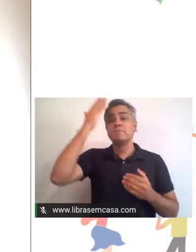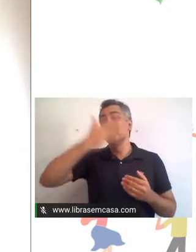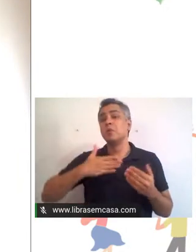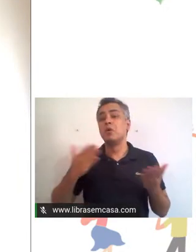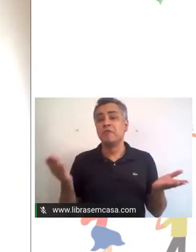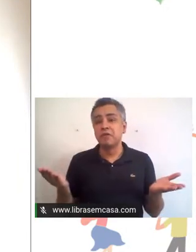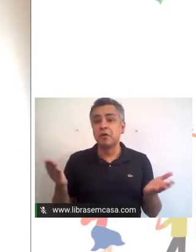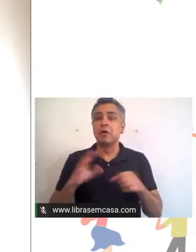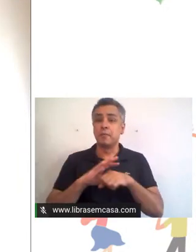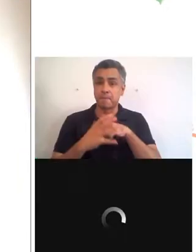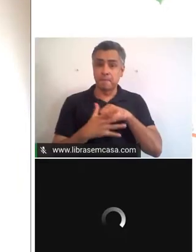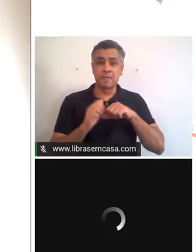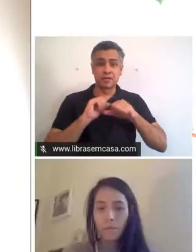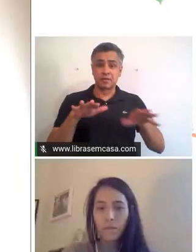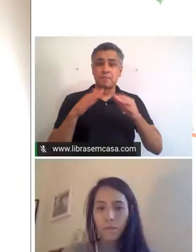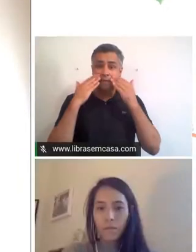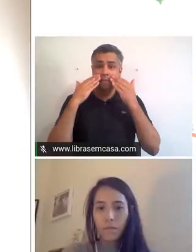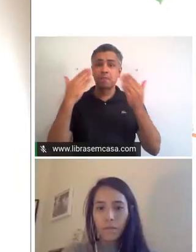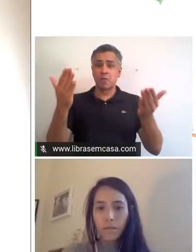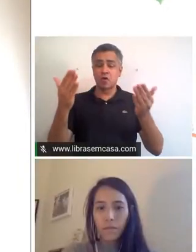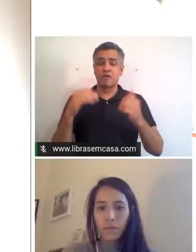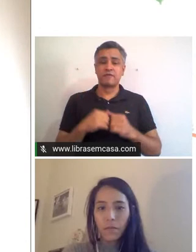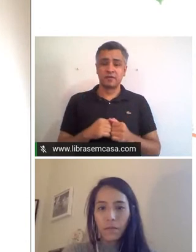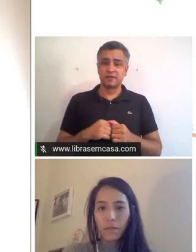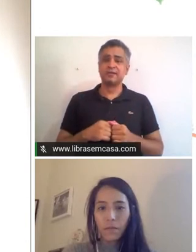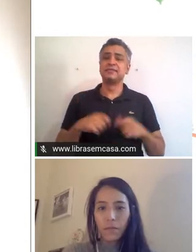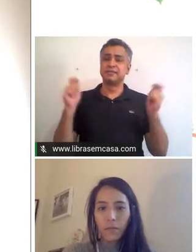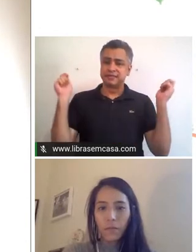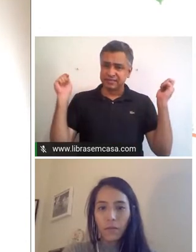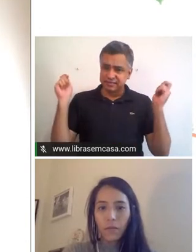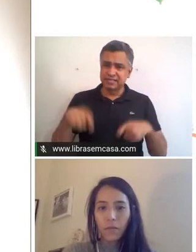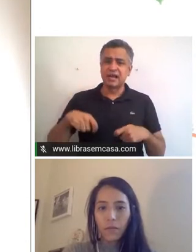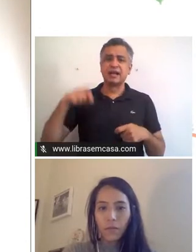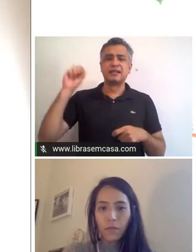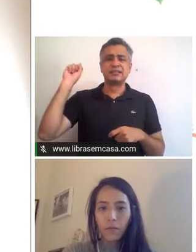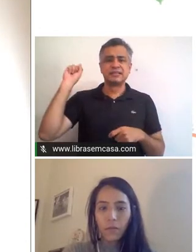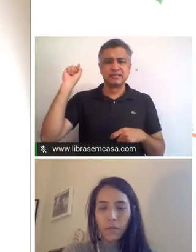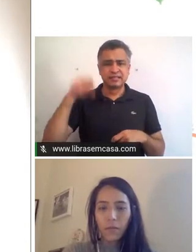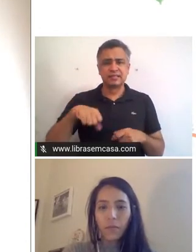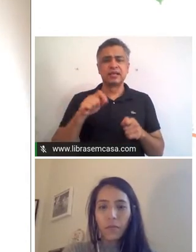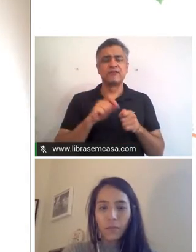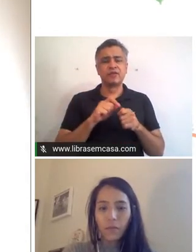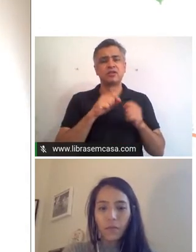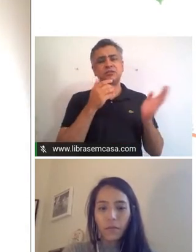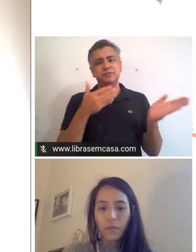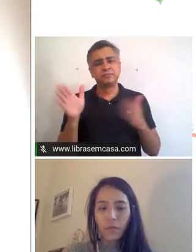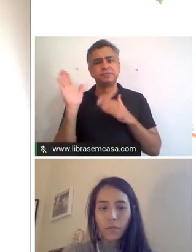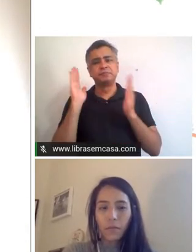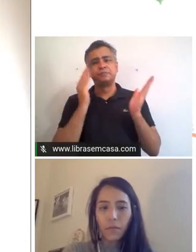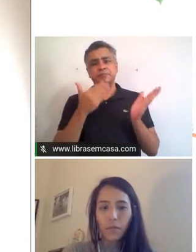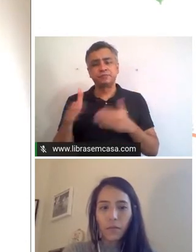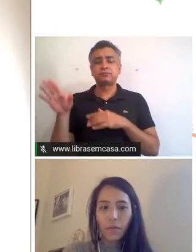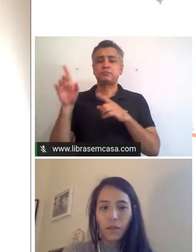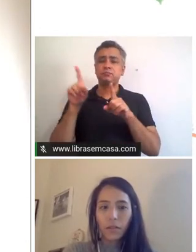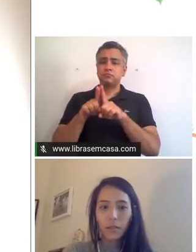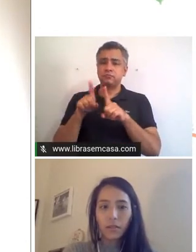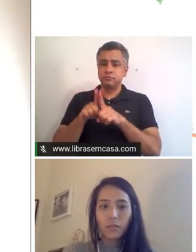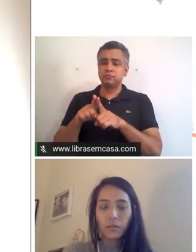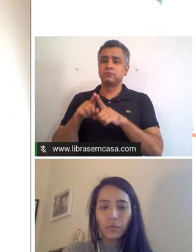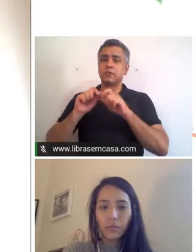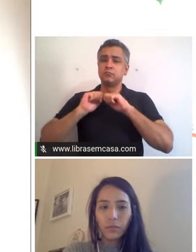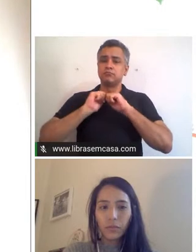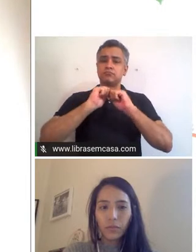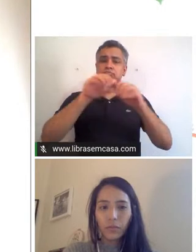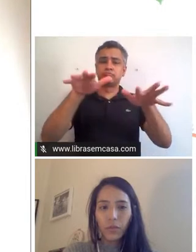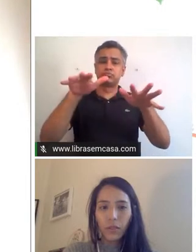mostrou isso, né, que não é inviável você não só produzir, mas também abastecer as cidades